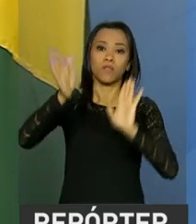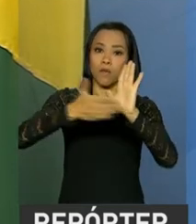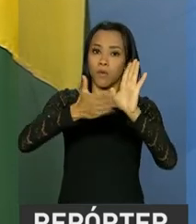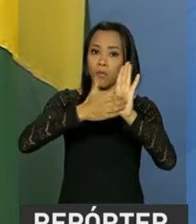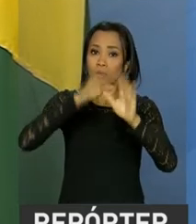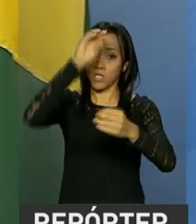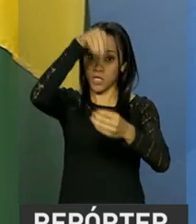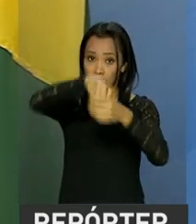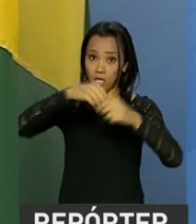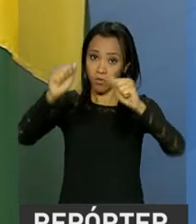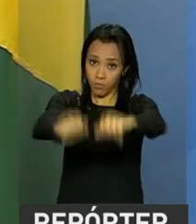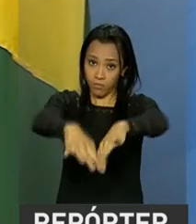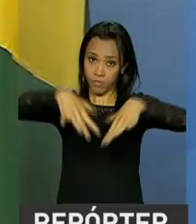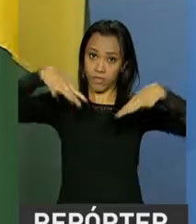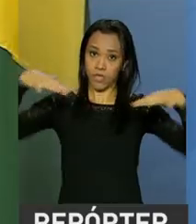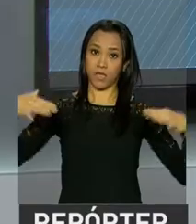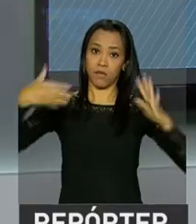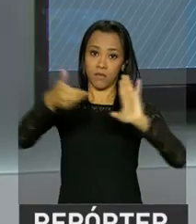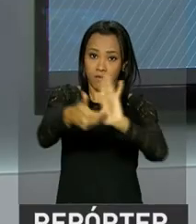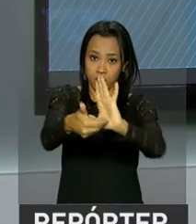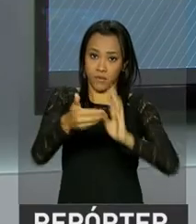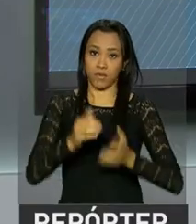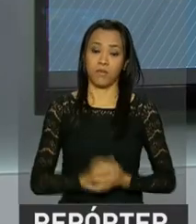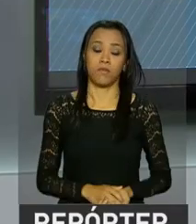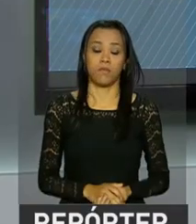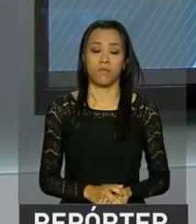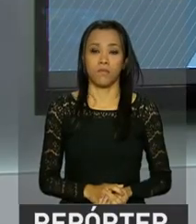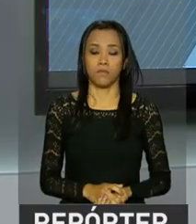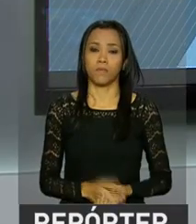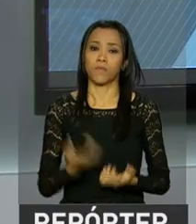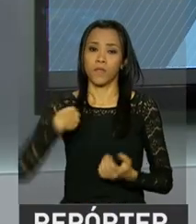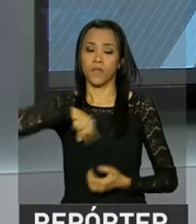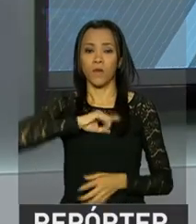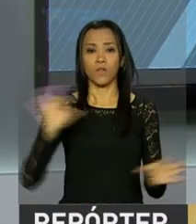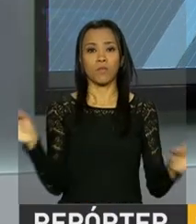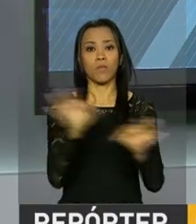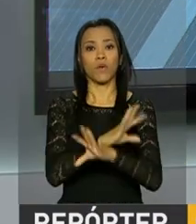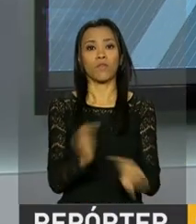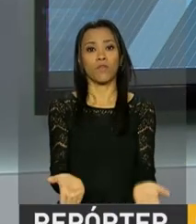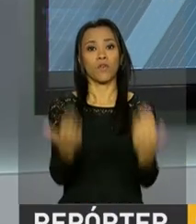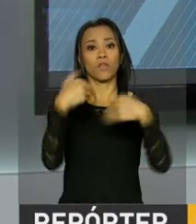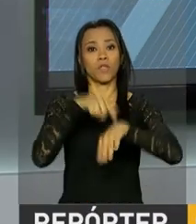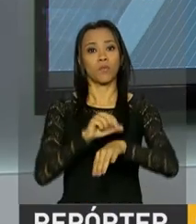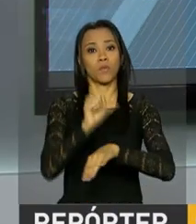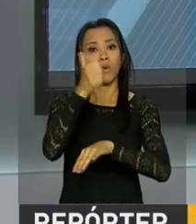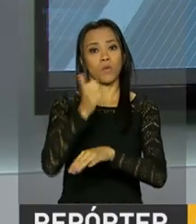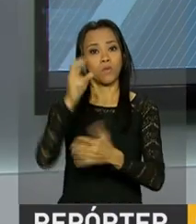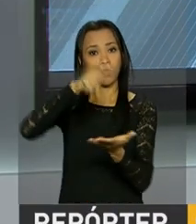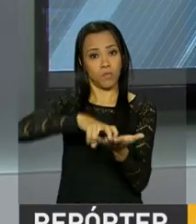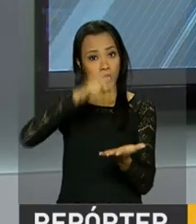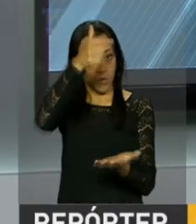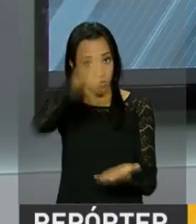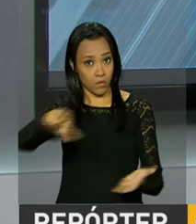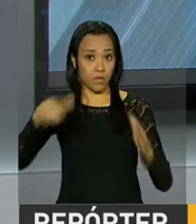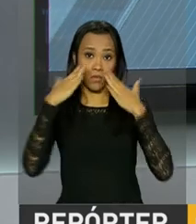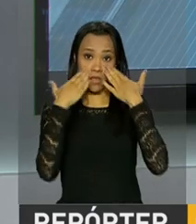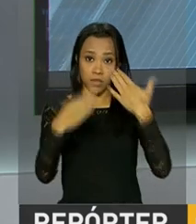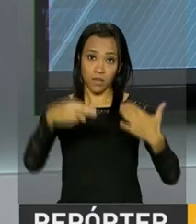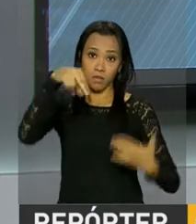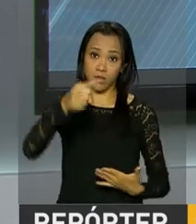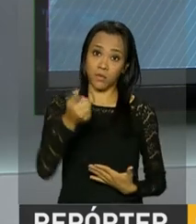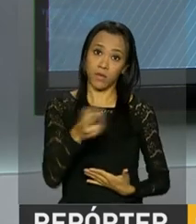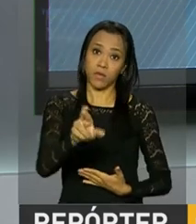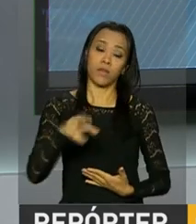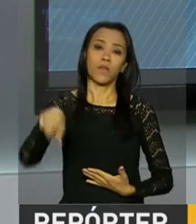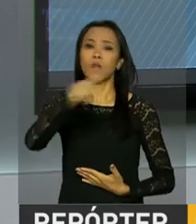da câmara dos deputados e nós ficamos por aqui voltamos às 11 da manhã na próxima edição do repórter